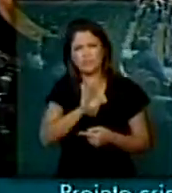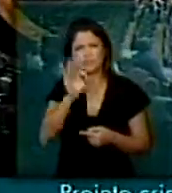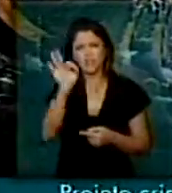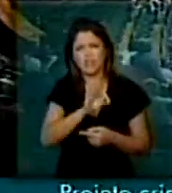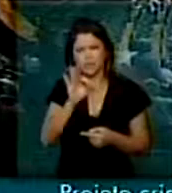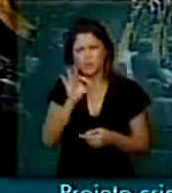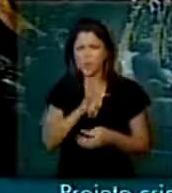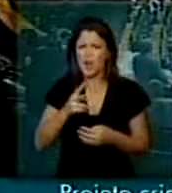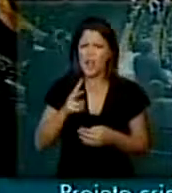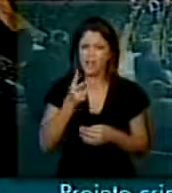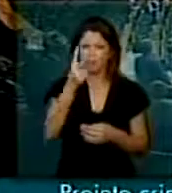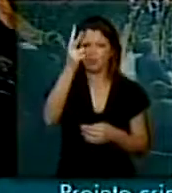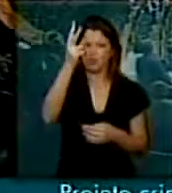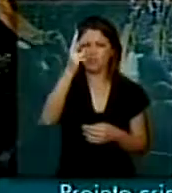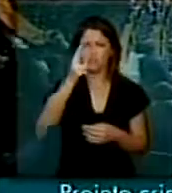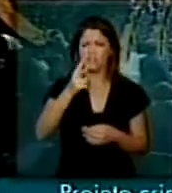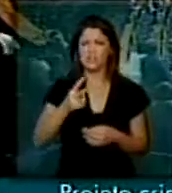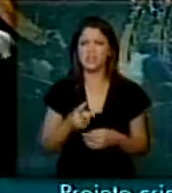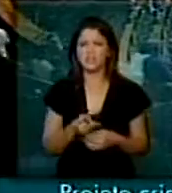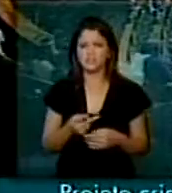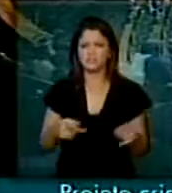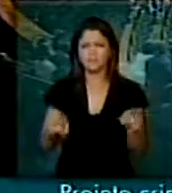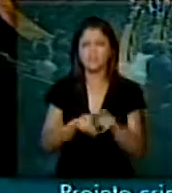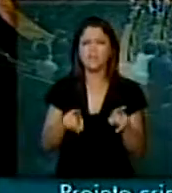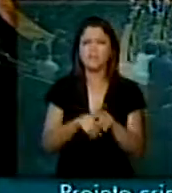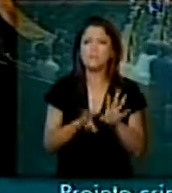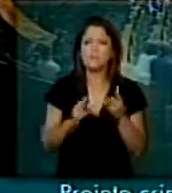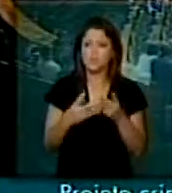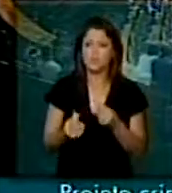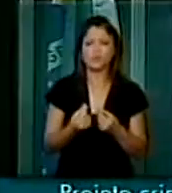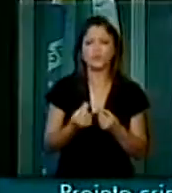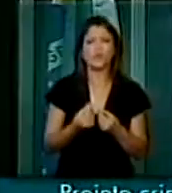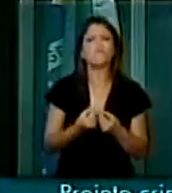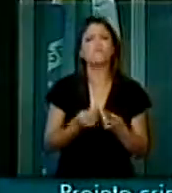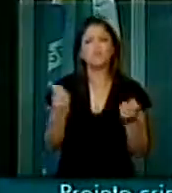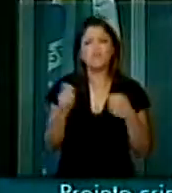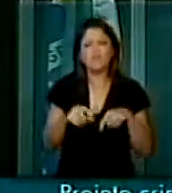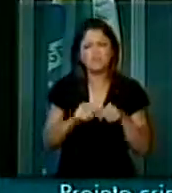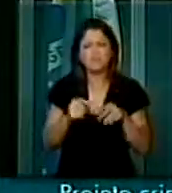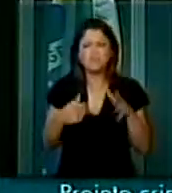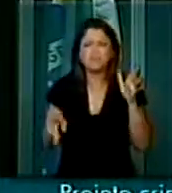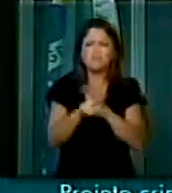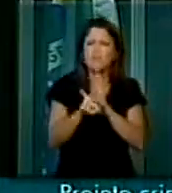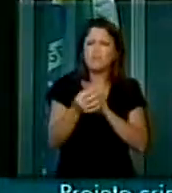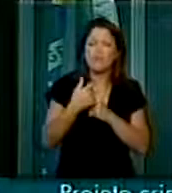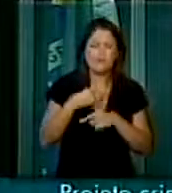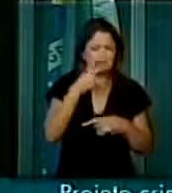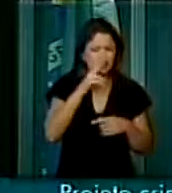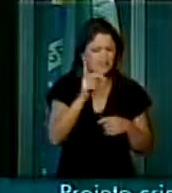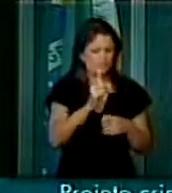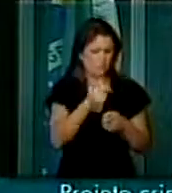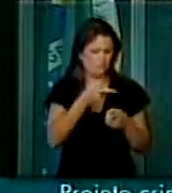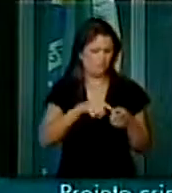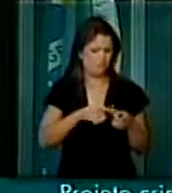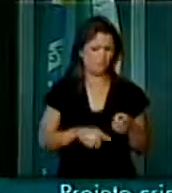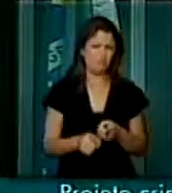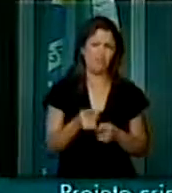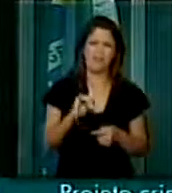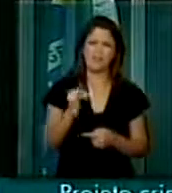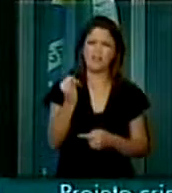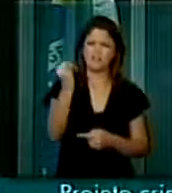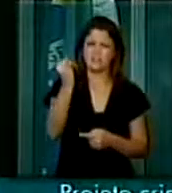reajuste não cobre as imensas perdas, inclusive da não correção inflacionária